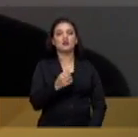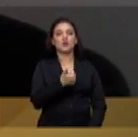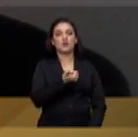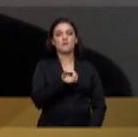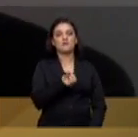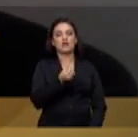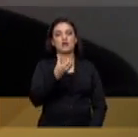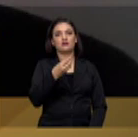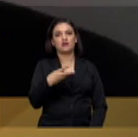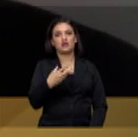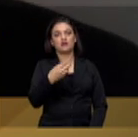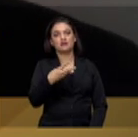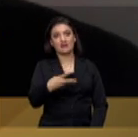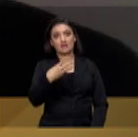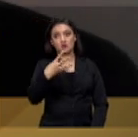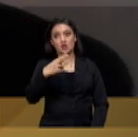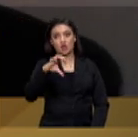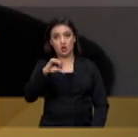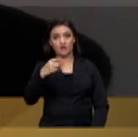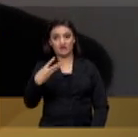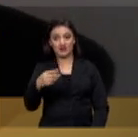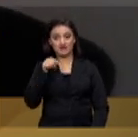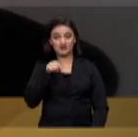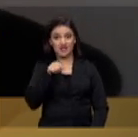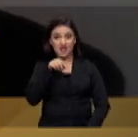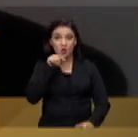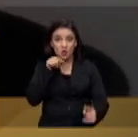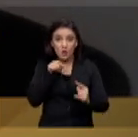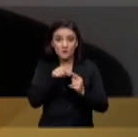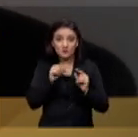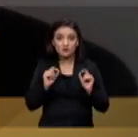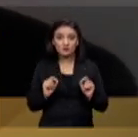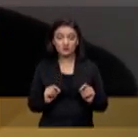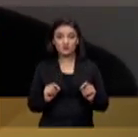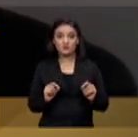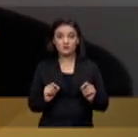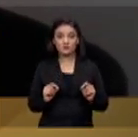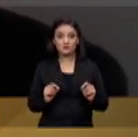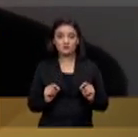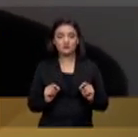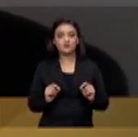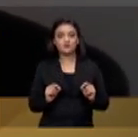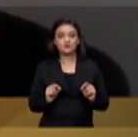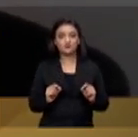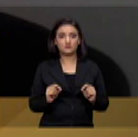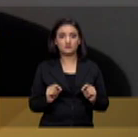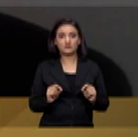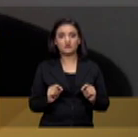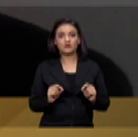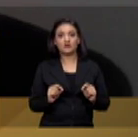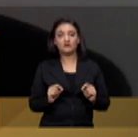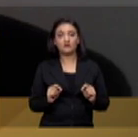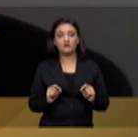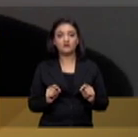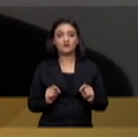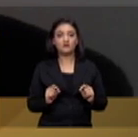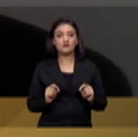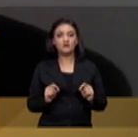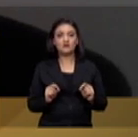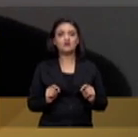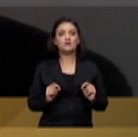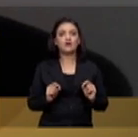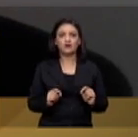163493, que tem por objeto da alegada suspeição do ex-juiz